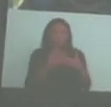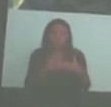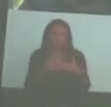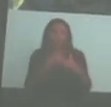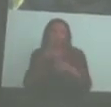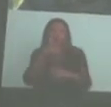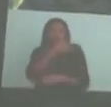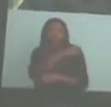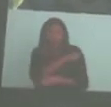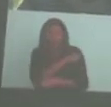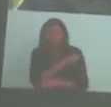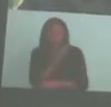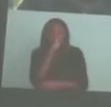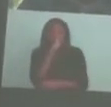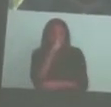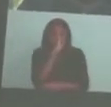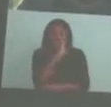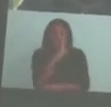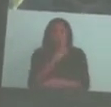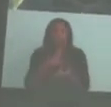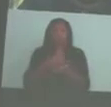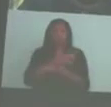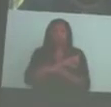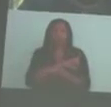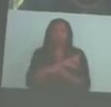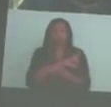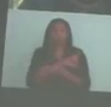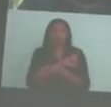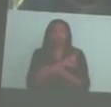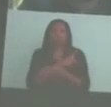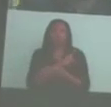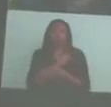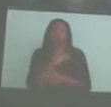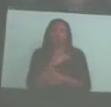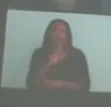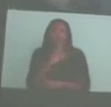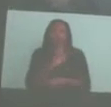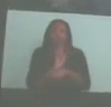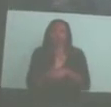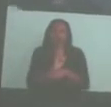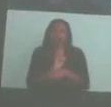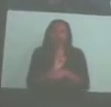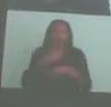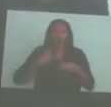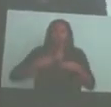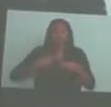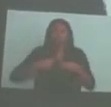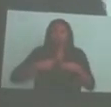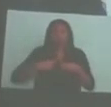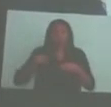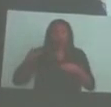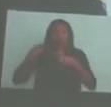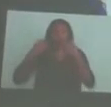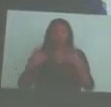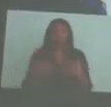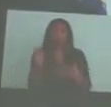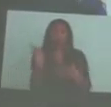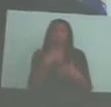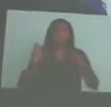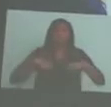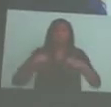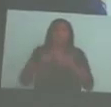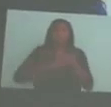municipal. E é importante aí o que o vereador Gustavo colocou, nós devemos, sim, lutar para que a nossa PM seja, nossas forças de